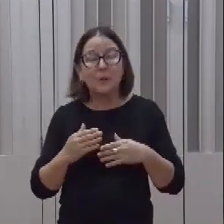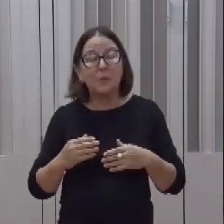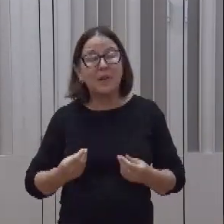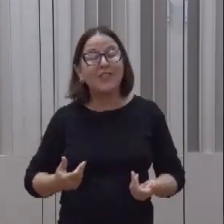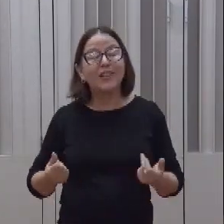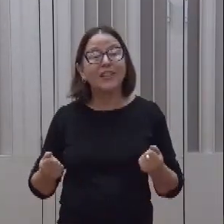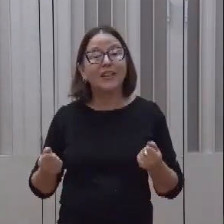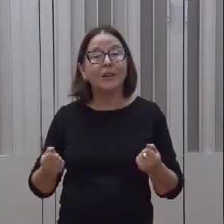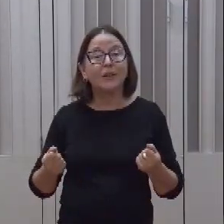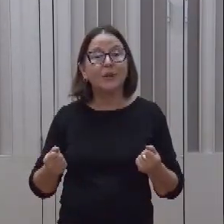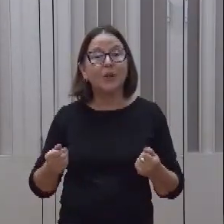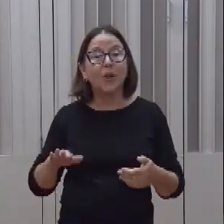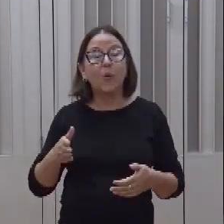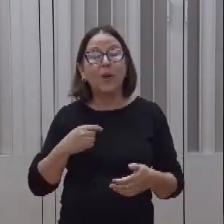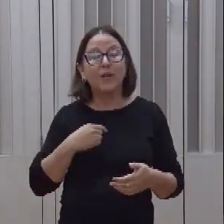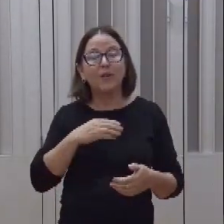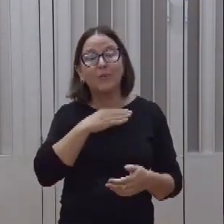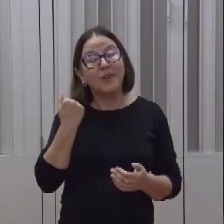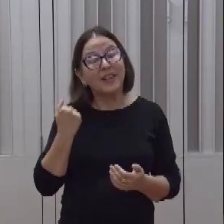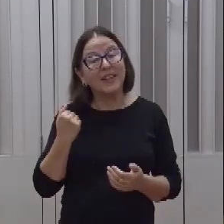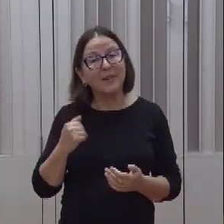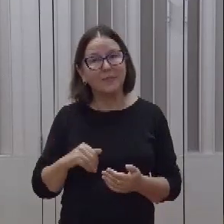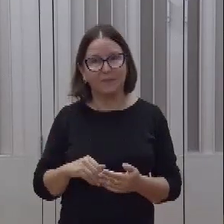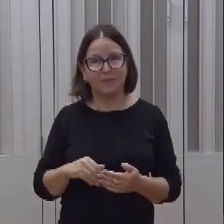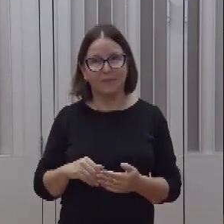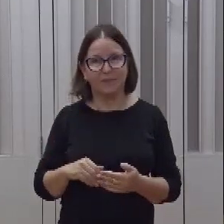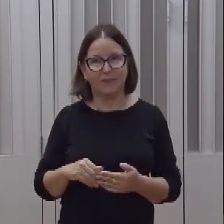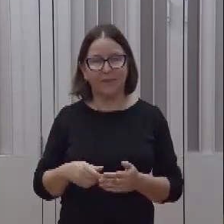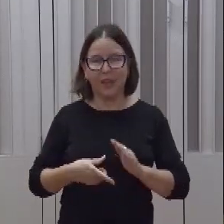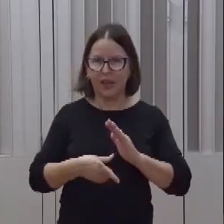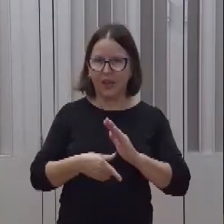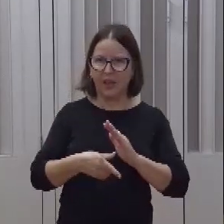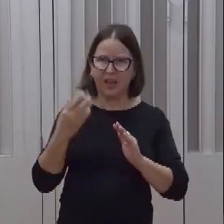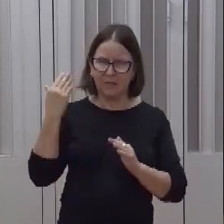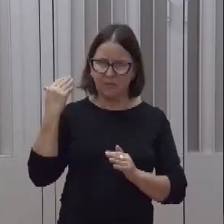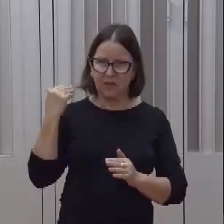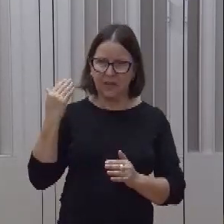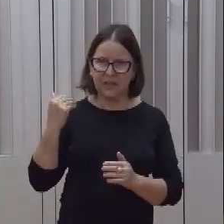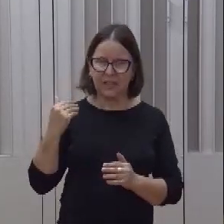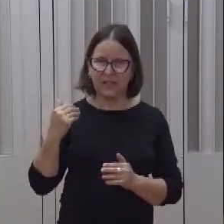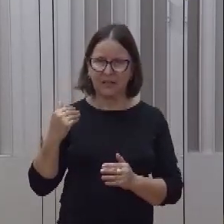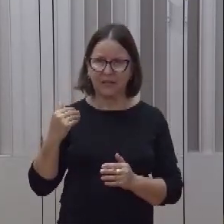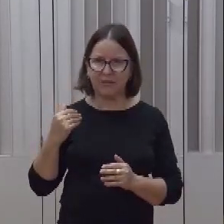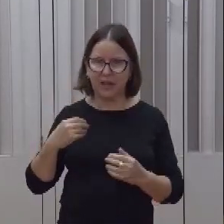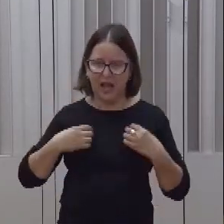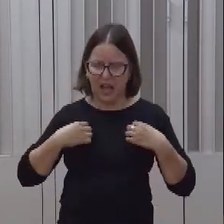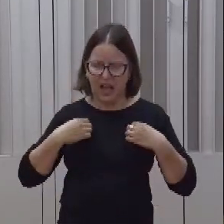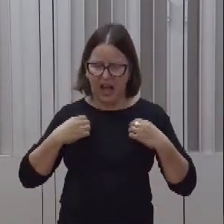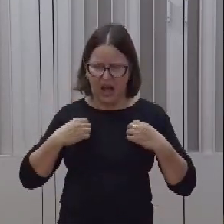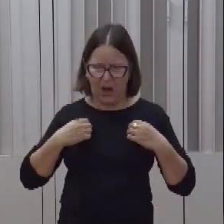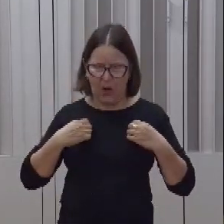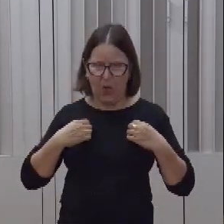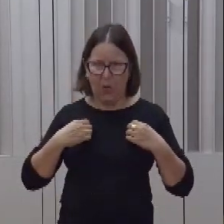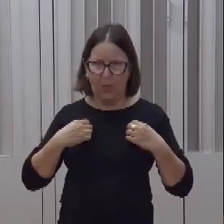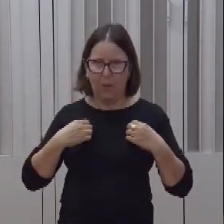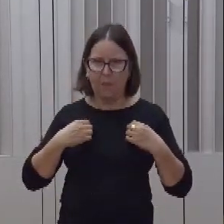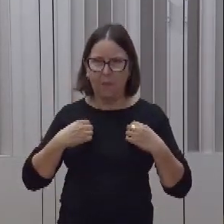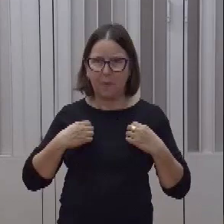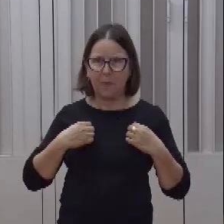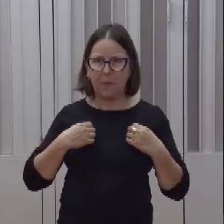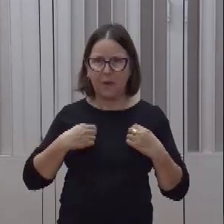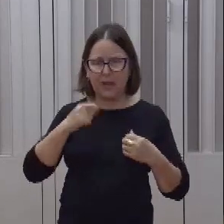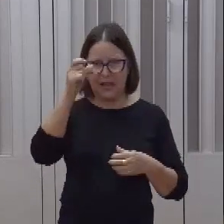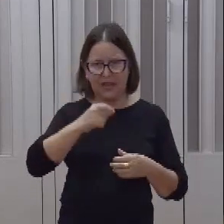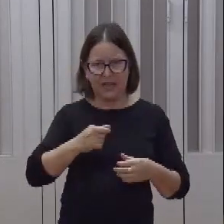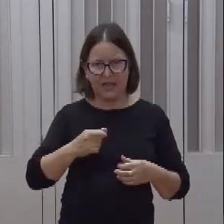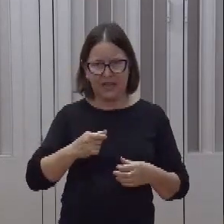morrer. Antigamente, mortalha não tinha bolso. Hoje ainda até se enterra o sujeito de terno,